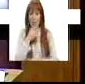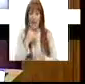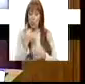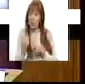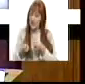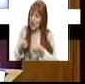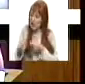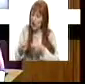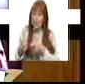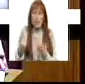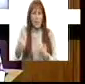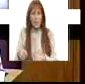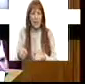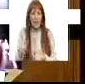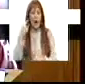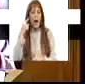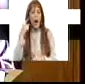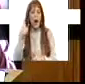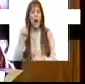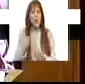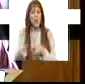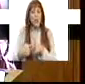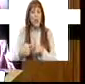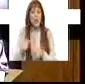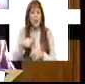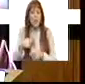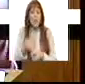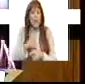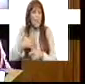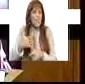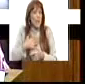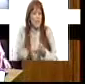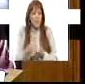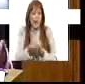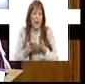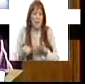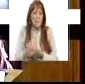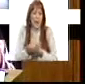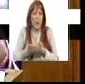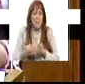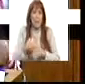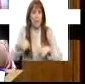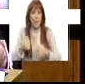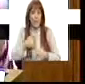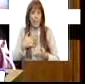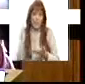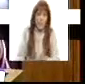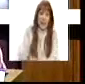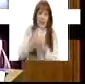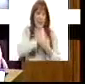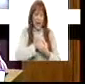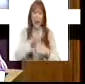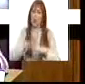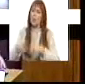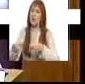de uma gestão que tem em conta os interesses das próprias empresas, a rentabilização que as próprias empresas podem retirar da